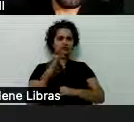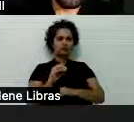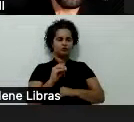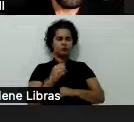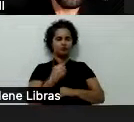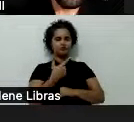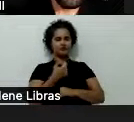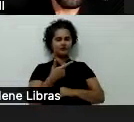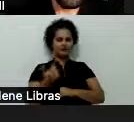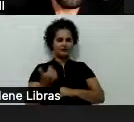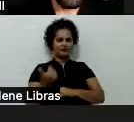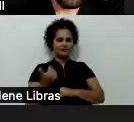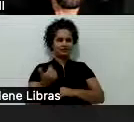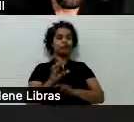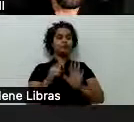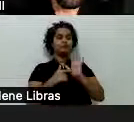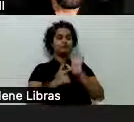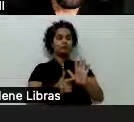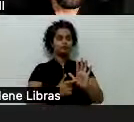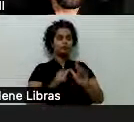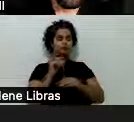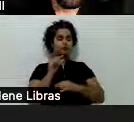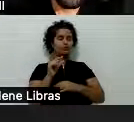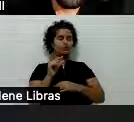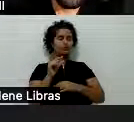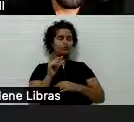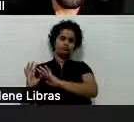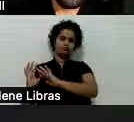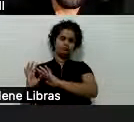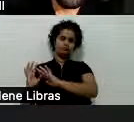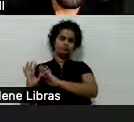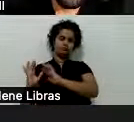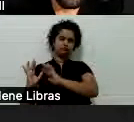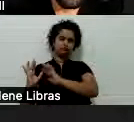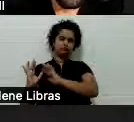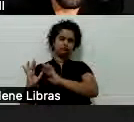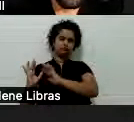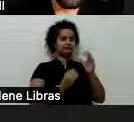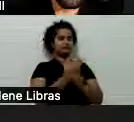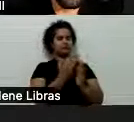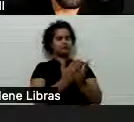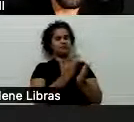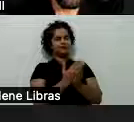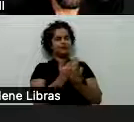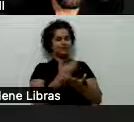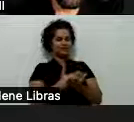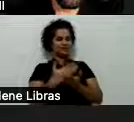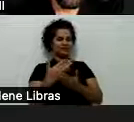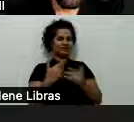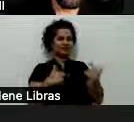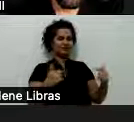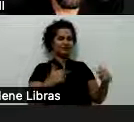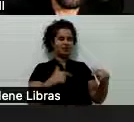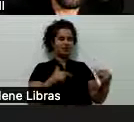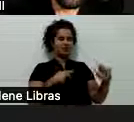Só para apresentar um pouco da trajetória que culminou nesse livro, né? Eu comecei a trabalhar com o